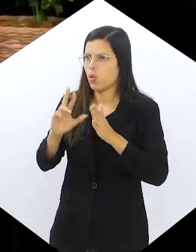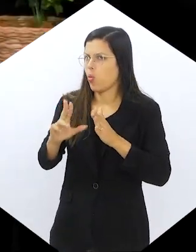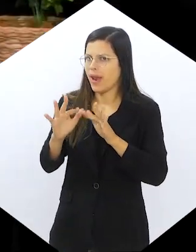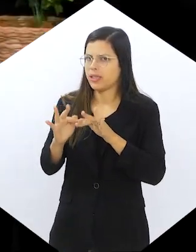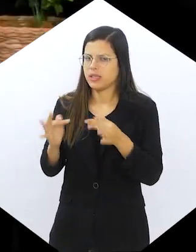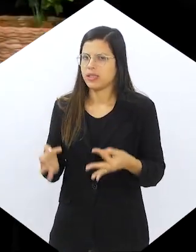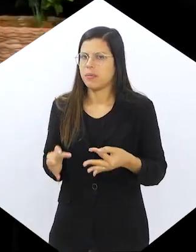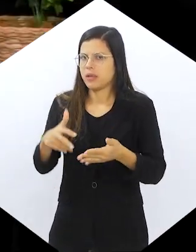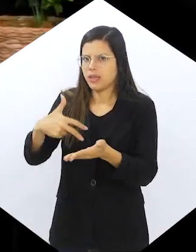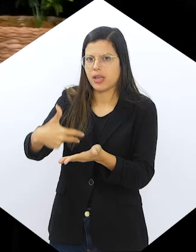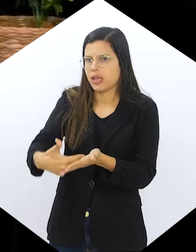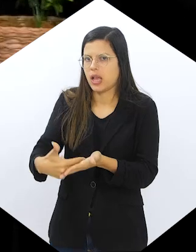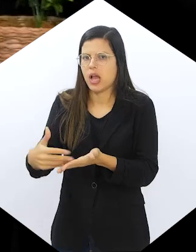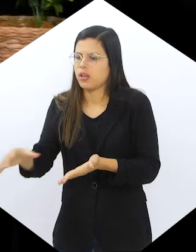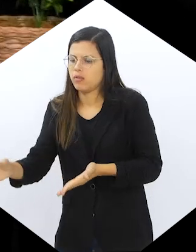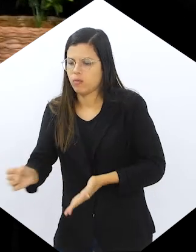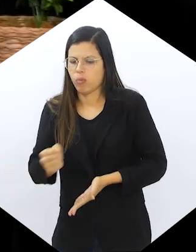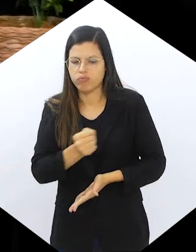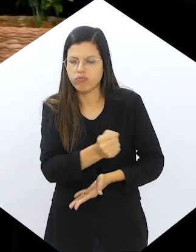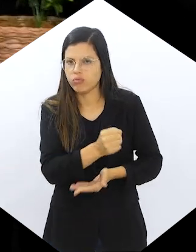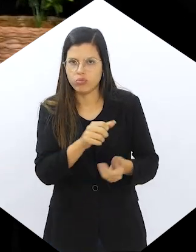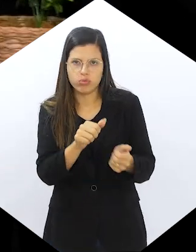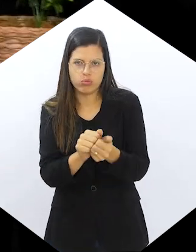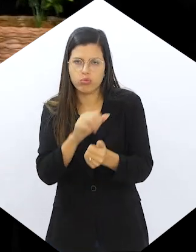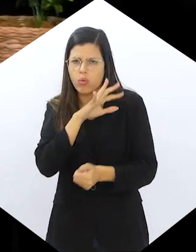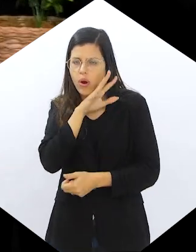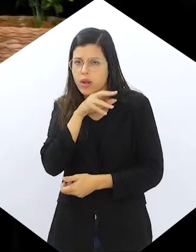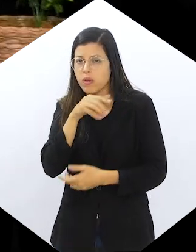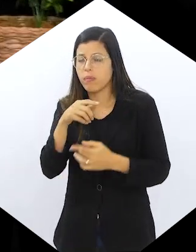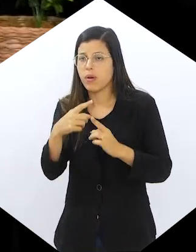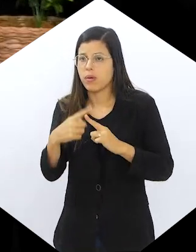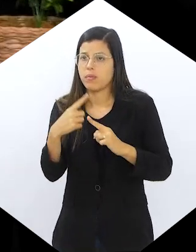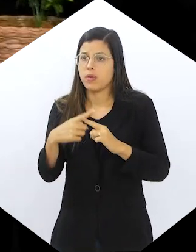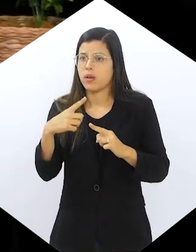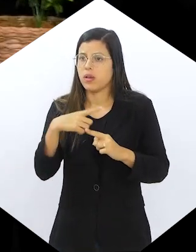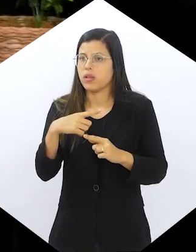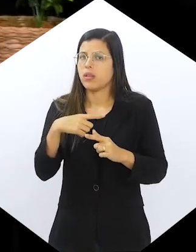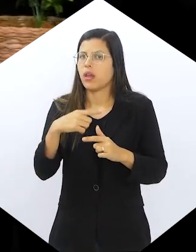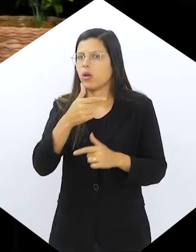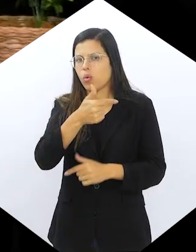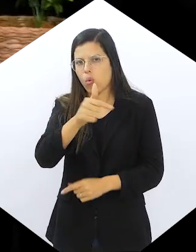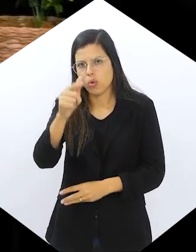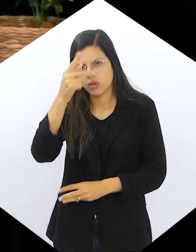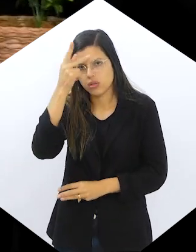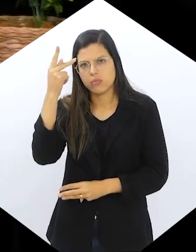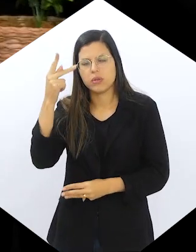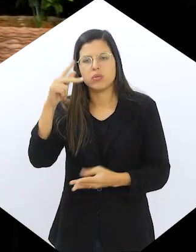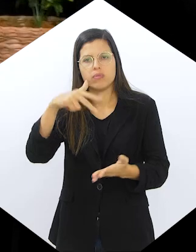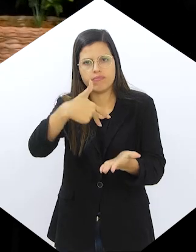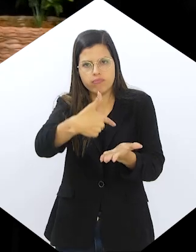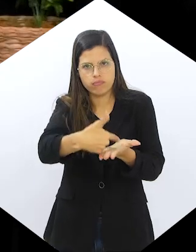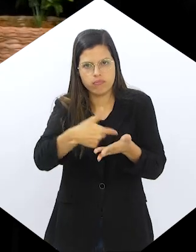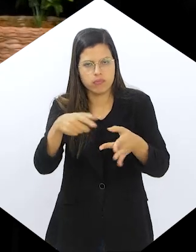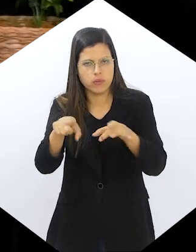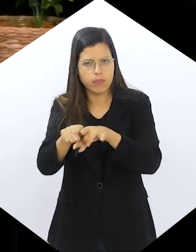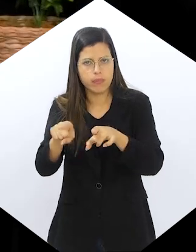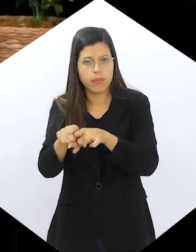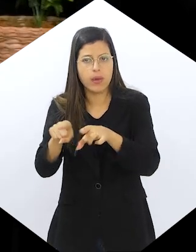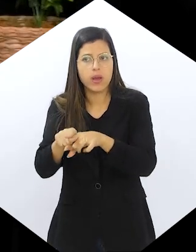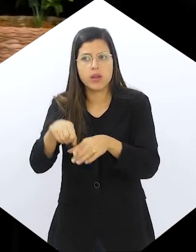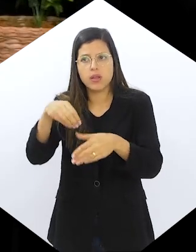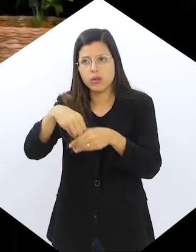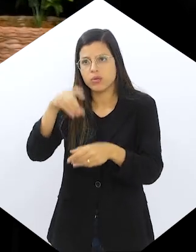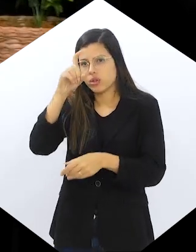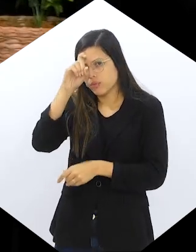Precisa internada e já sempre vou debater levar antes. o meu animal, entendeu? Entendi. Exatamente, porque tem outras coisas que envolvem os outros pacientes, né? Às vezes